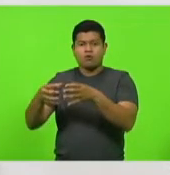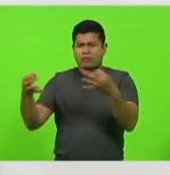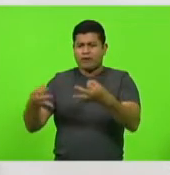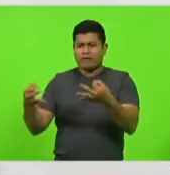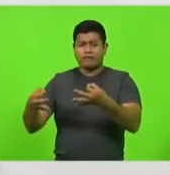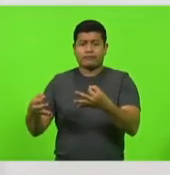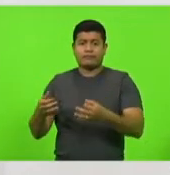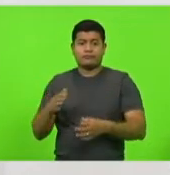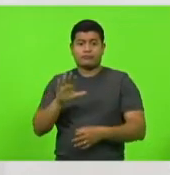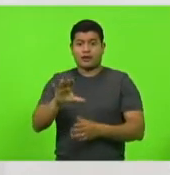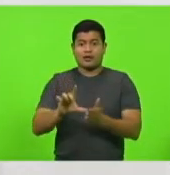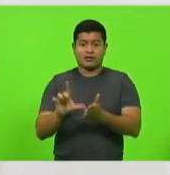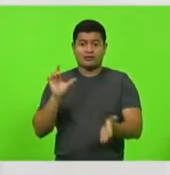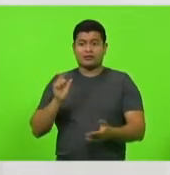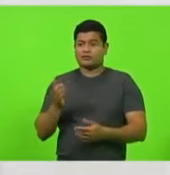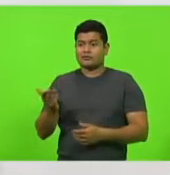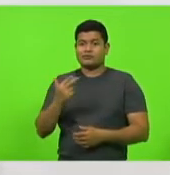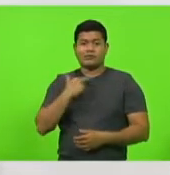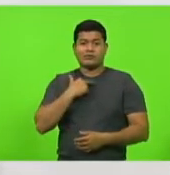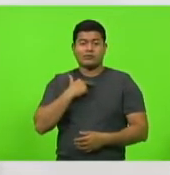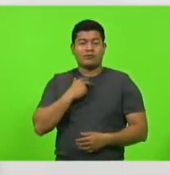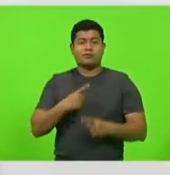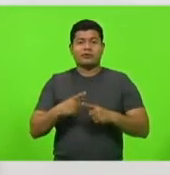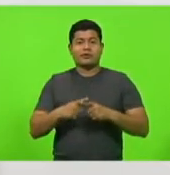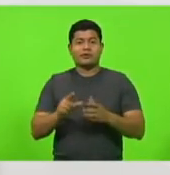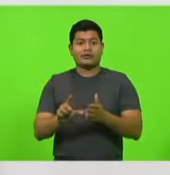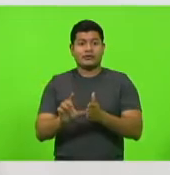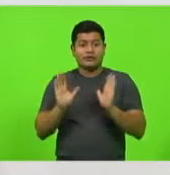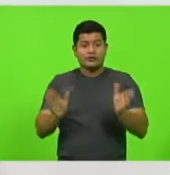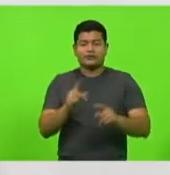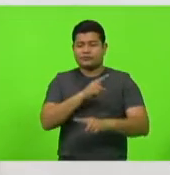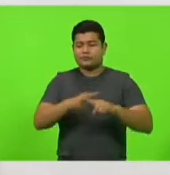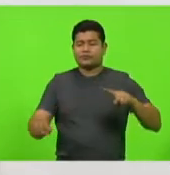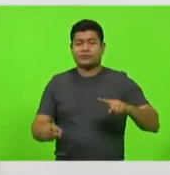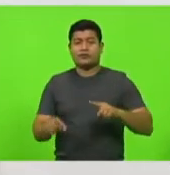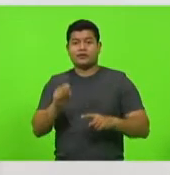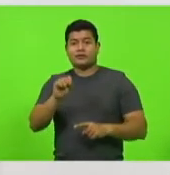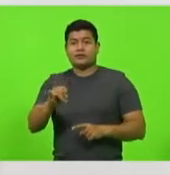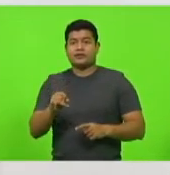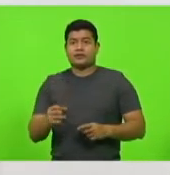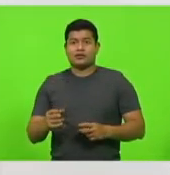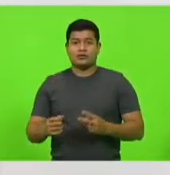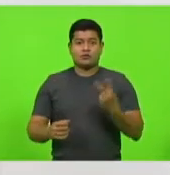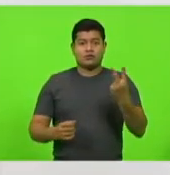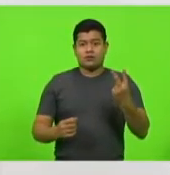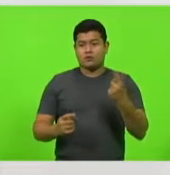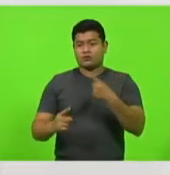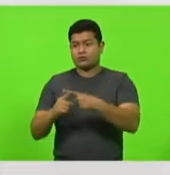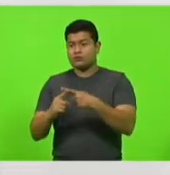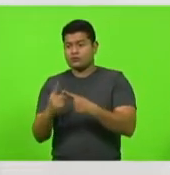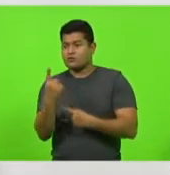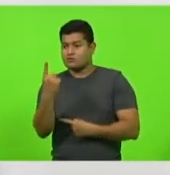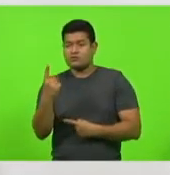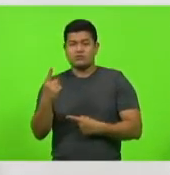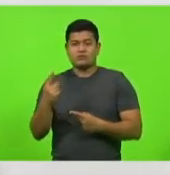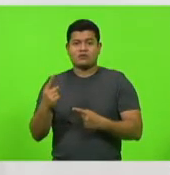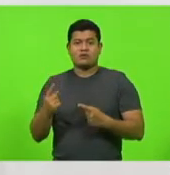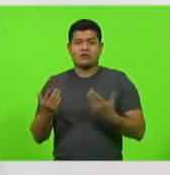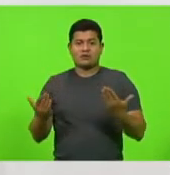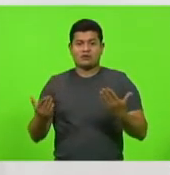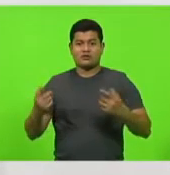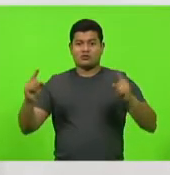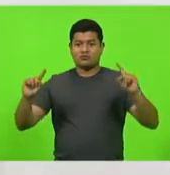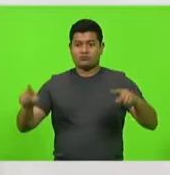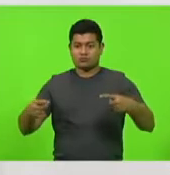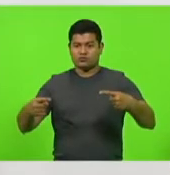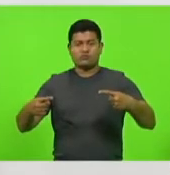segundo o decreto de Moraes. E se quisesse falar dos 2-1 do Palmeiras em cima do Flamengo? Não